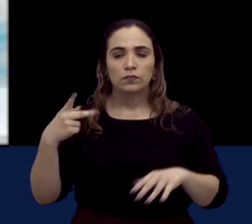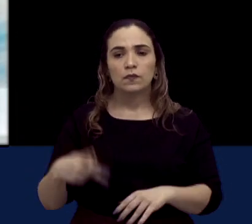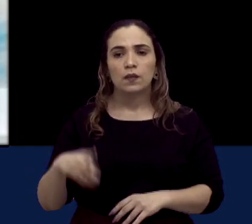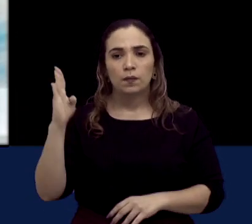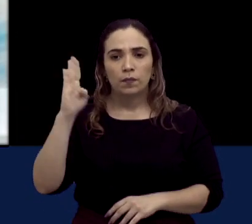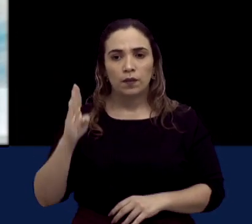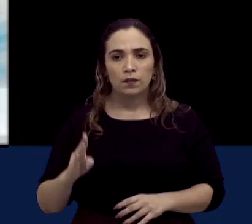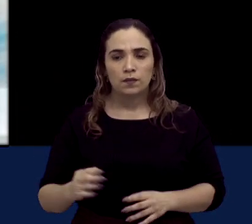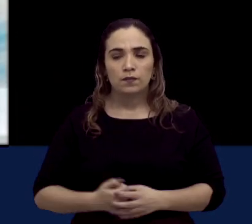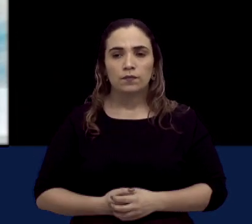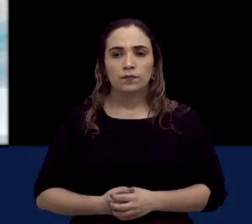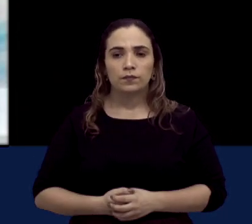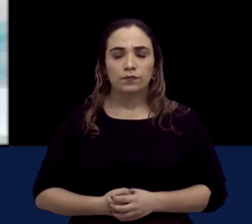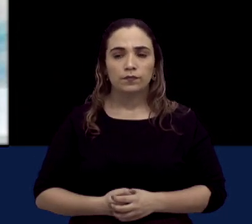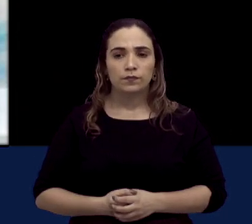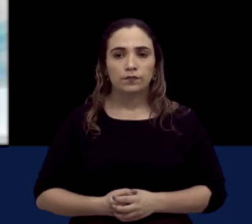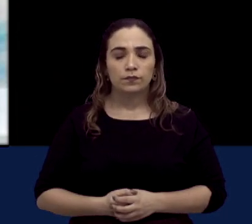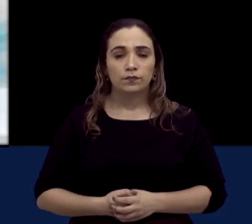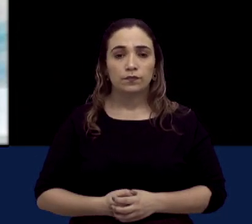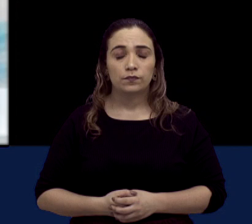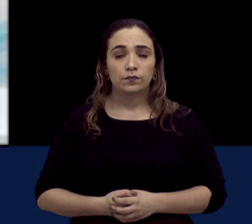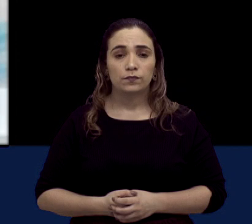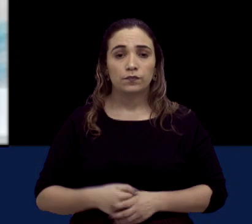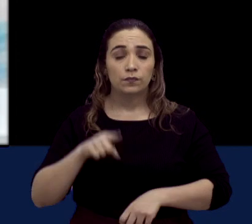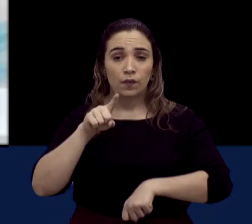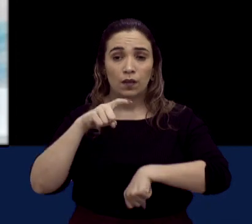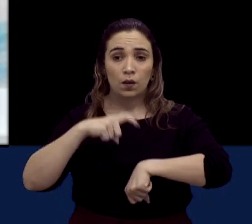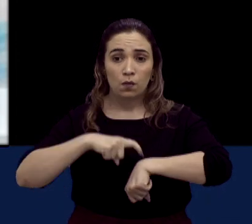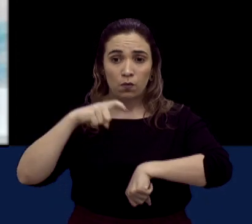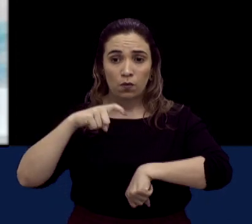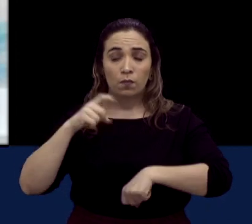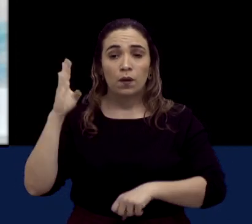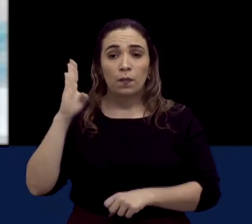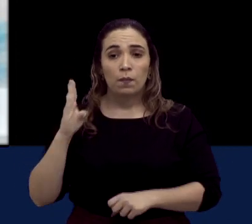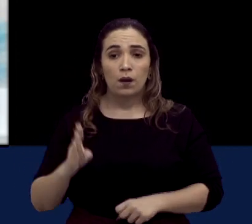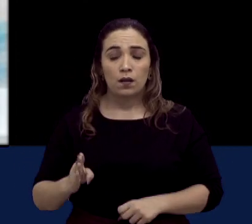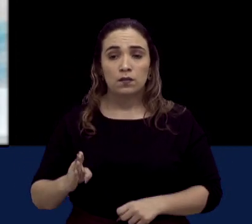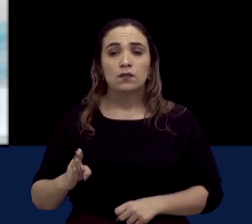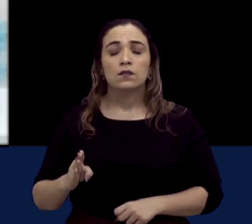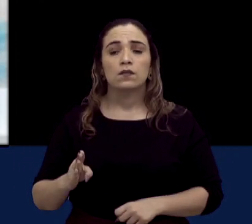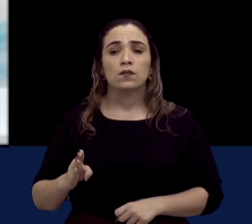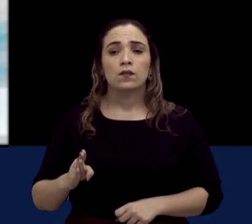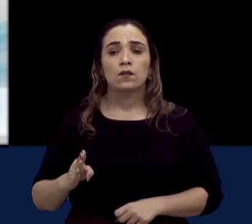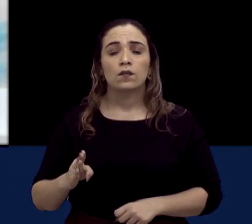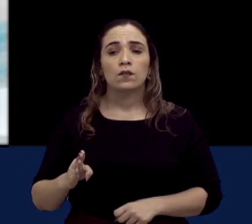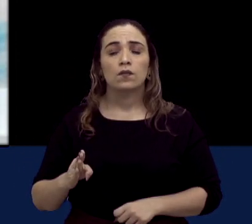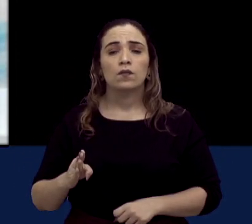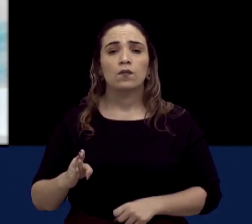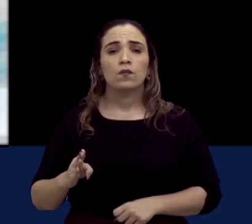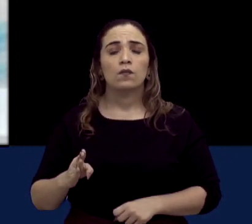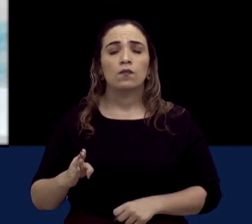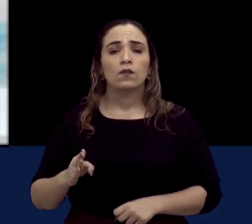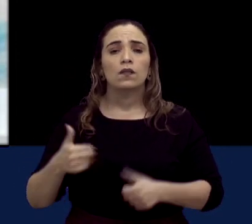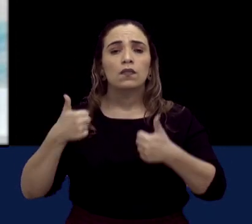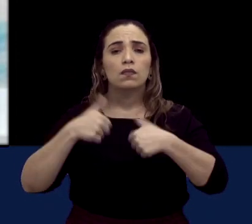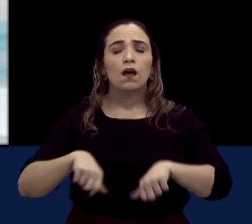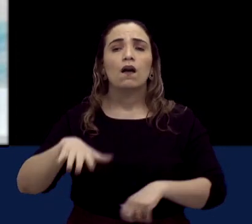Brasil. E, nesse momento, o Brasil, qual era o cenário enfrentado pelo